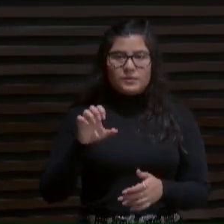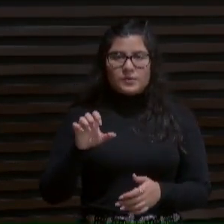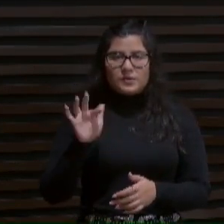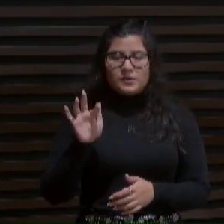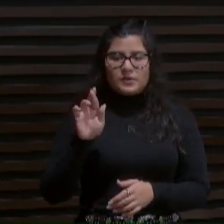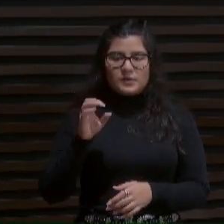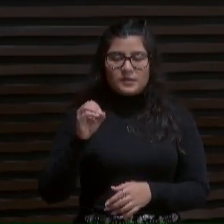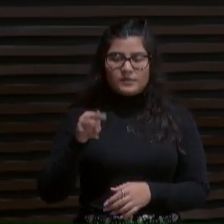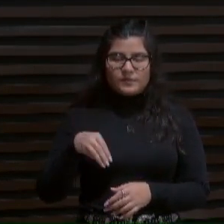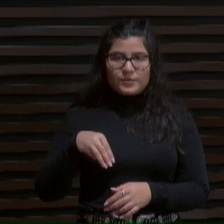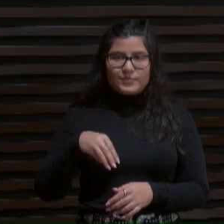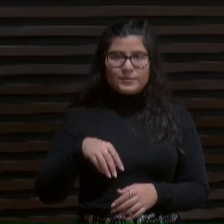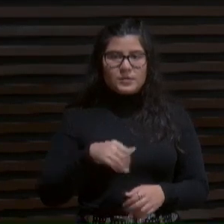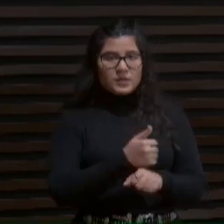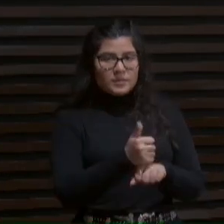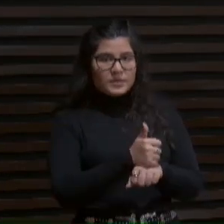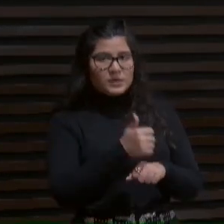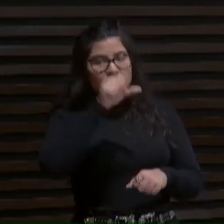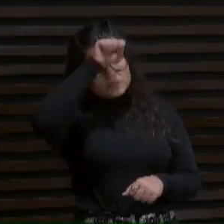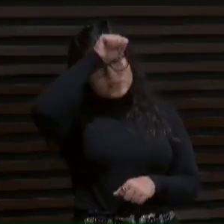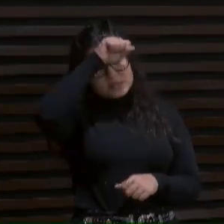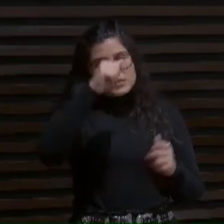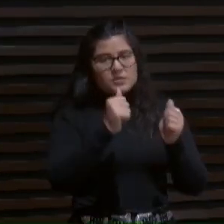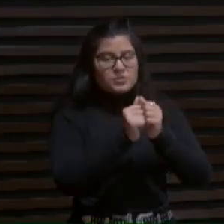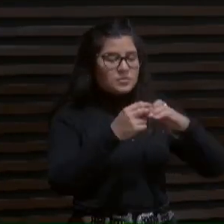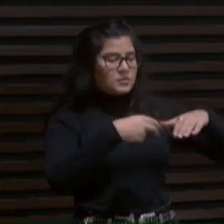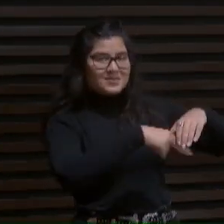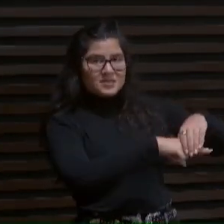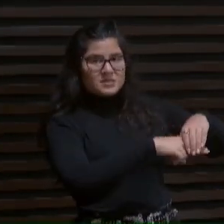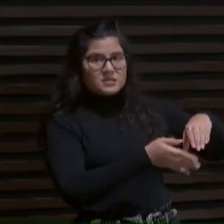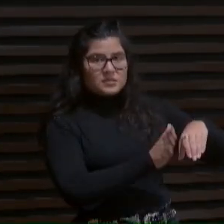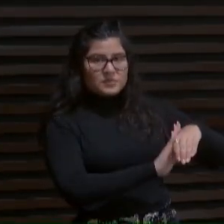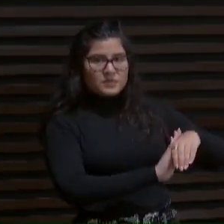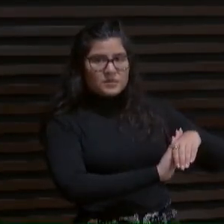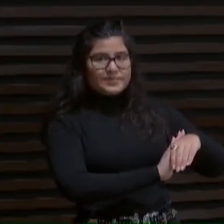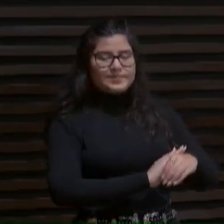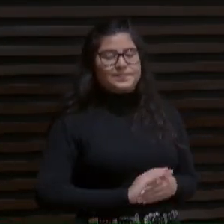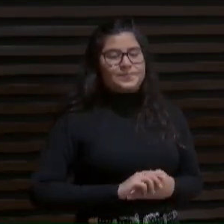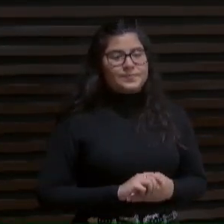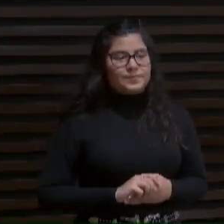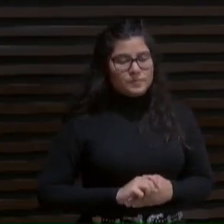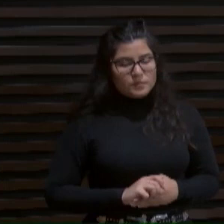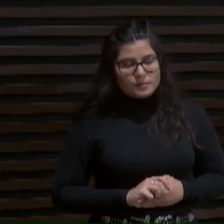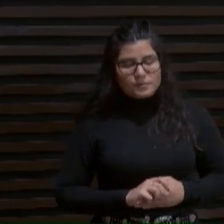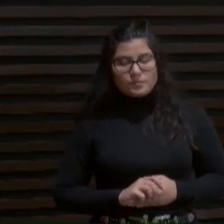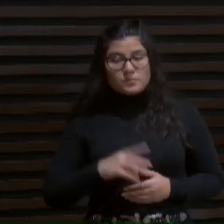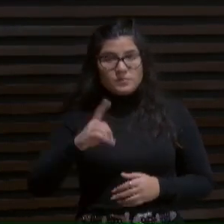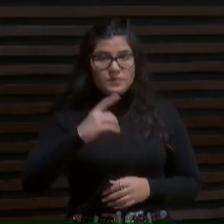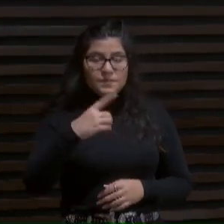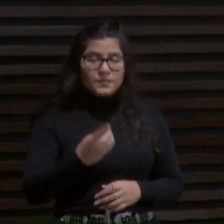e Sara, a sua mulher. Os dois foram sepultados naquela caverna de Macpela. E depois, bem depois